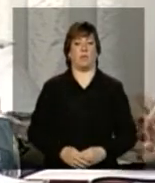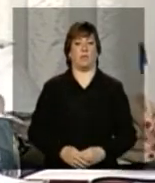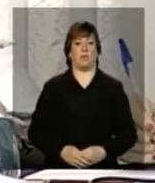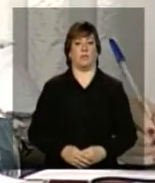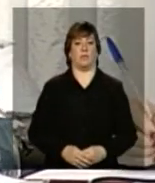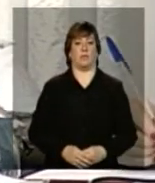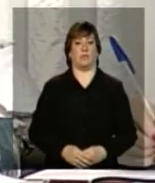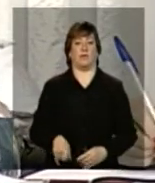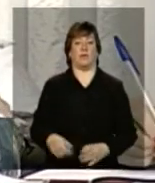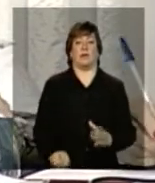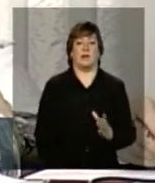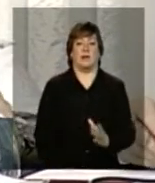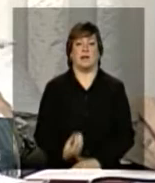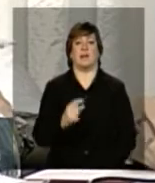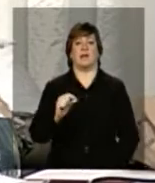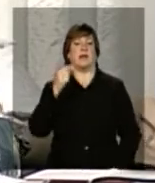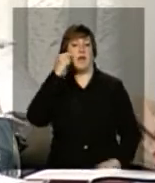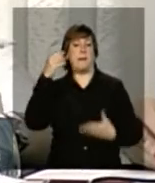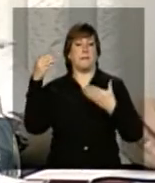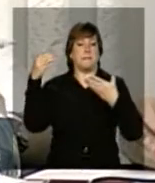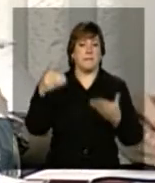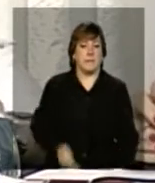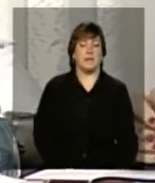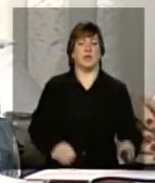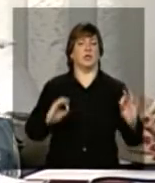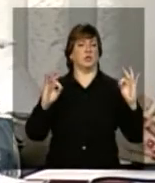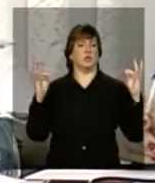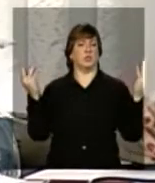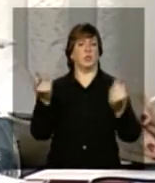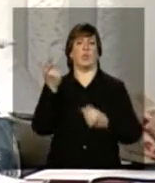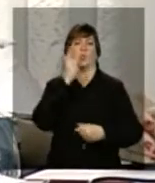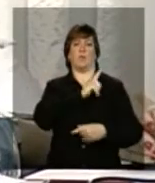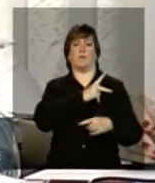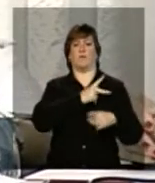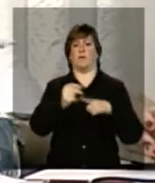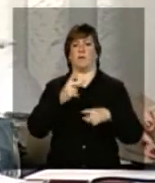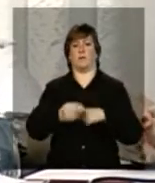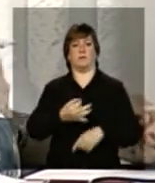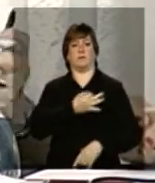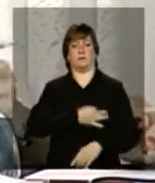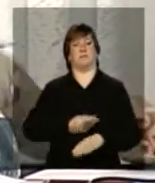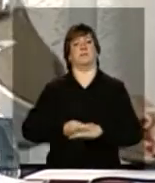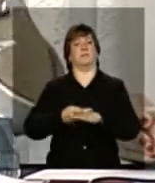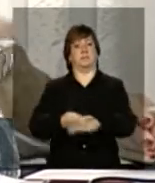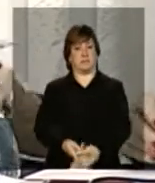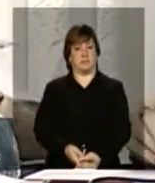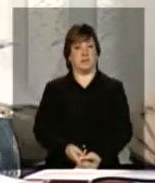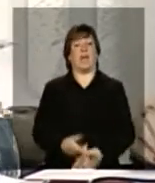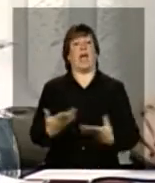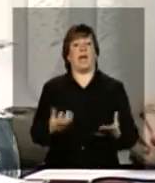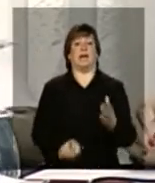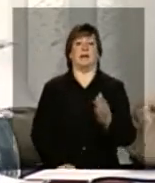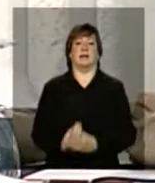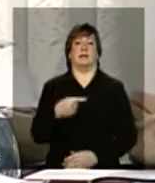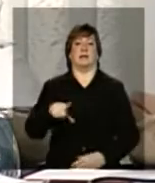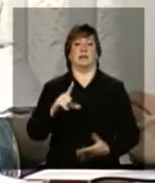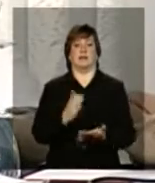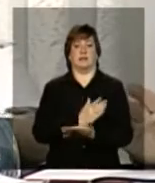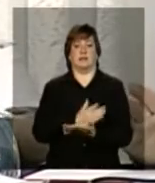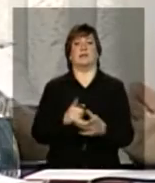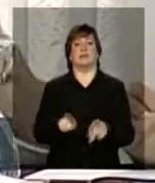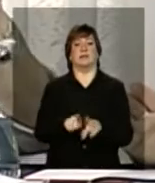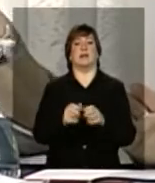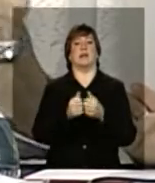com o lançamento e a presença de todos os vencedores e vencedoras, né? E aí lançamos o livro e